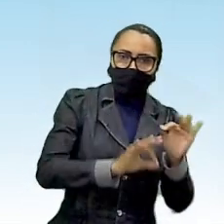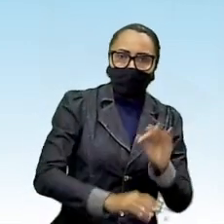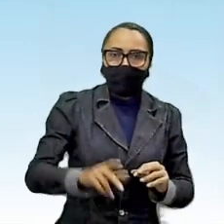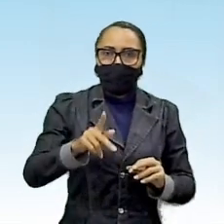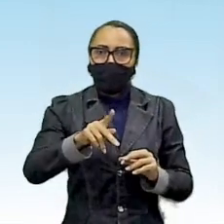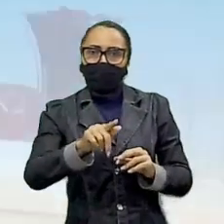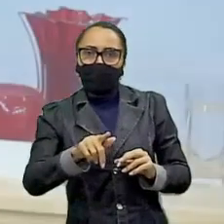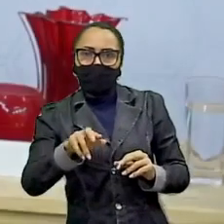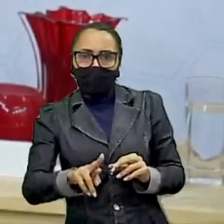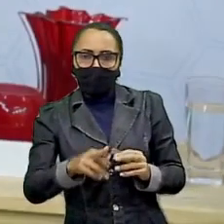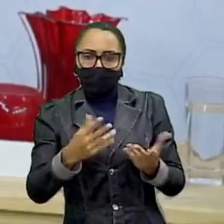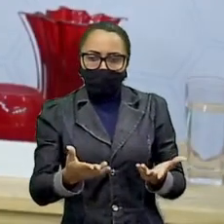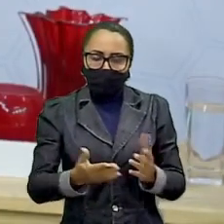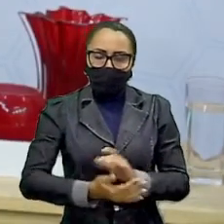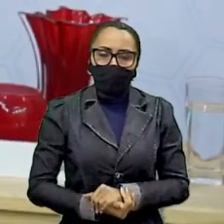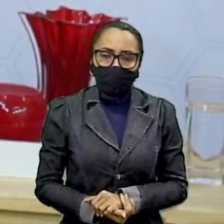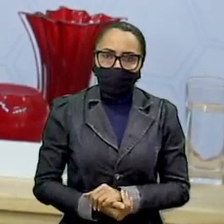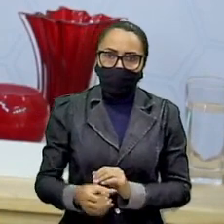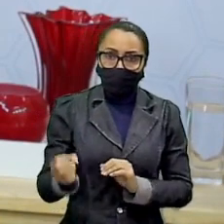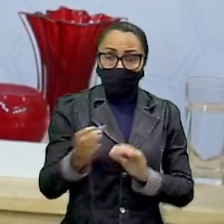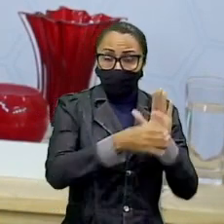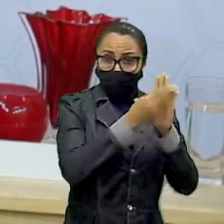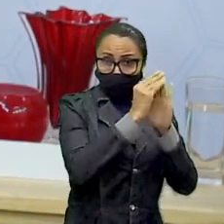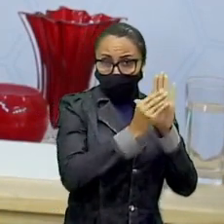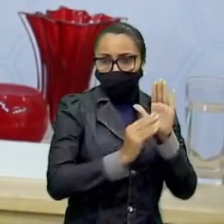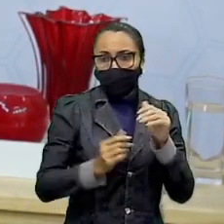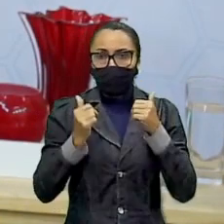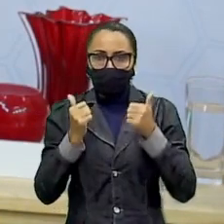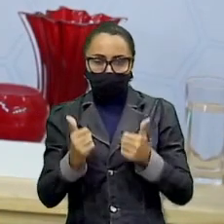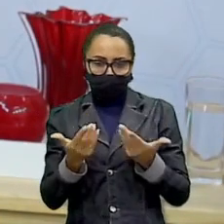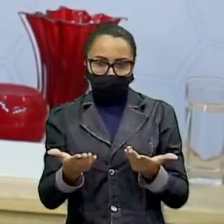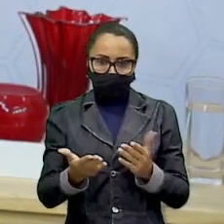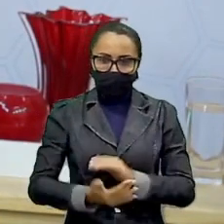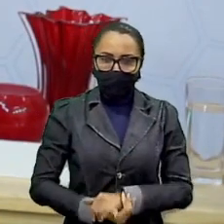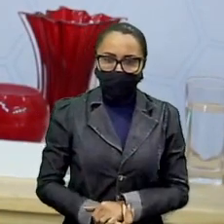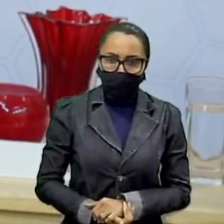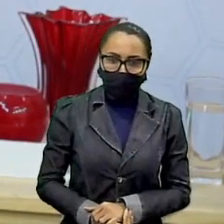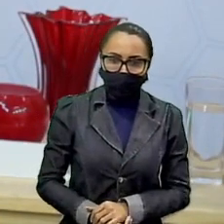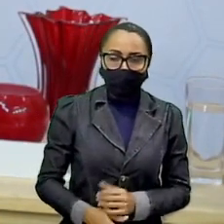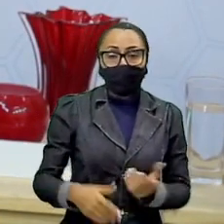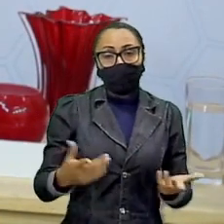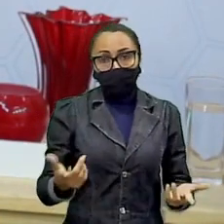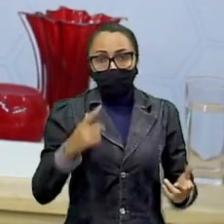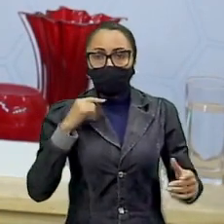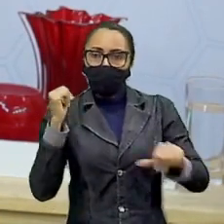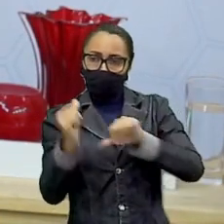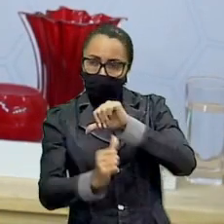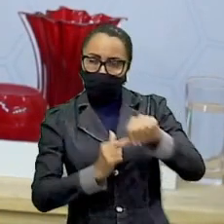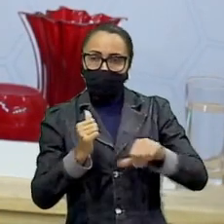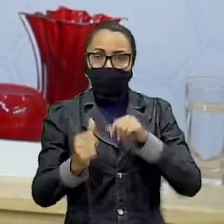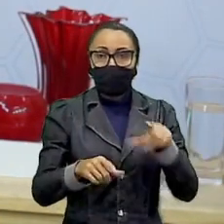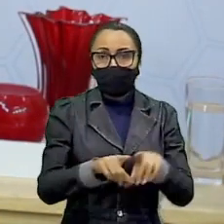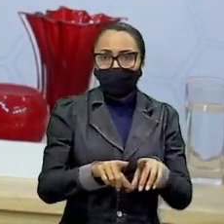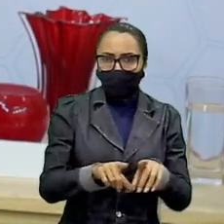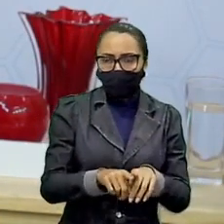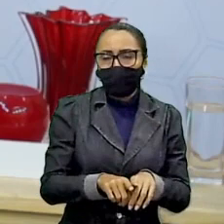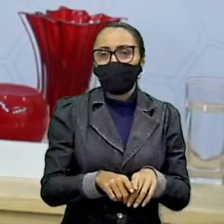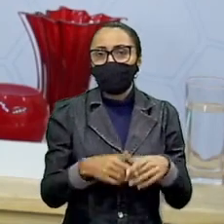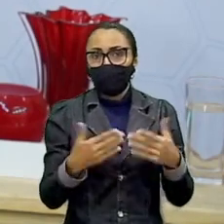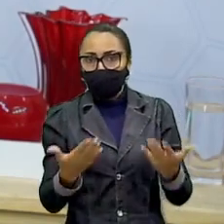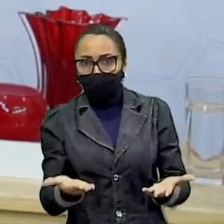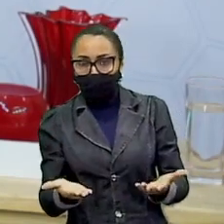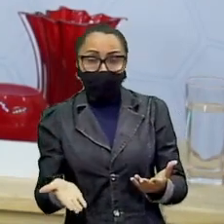PGR, então, que é o novo programa também. Outra NR, que foi também modificada, né, bastante,